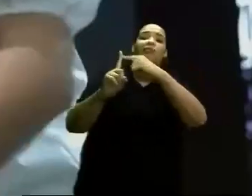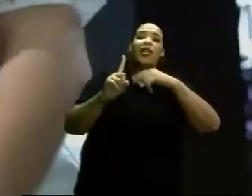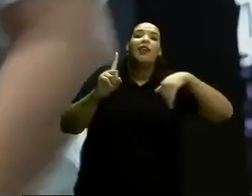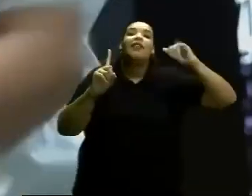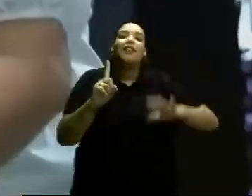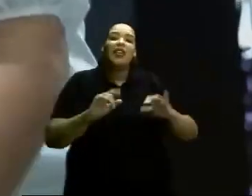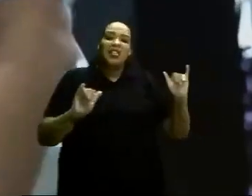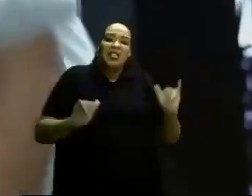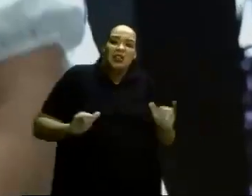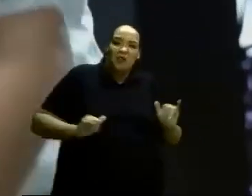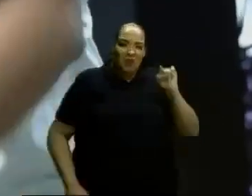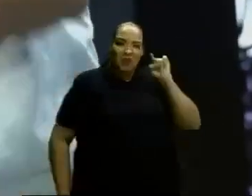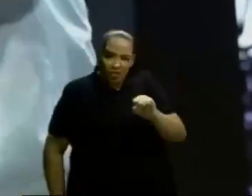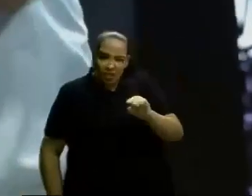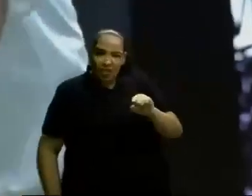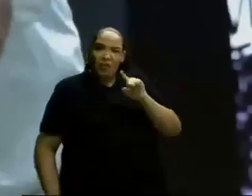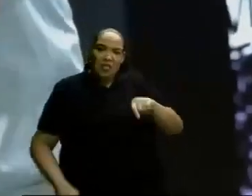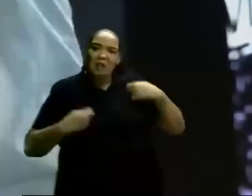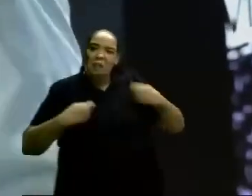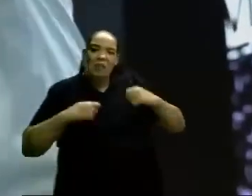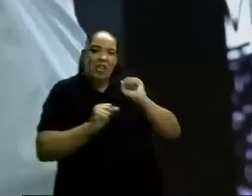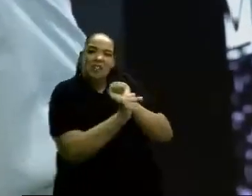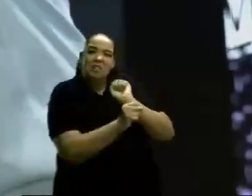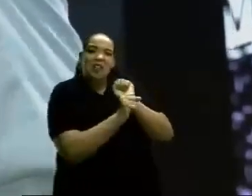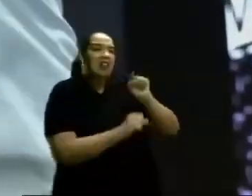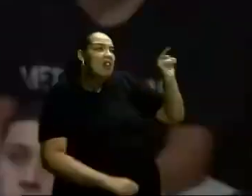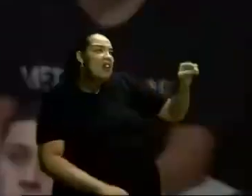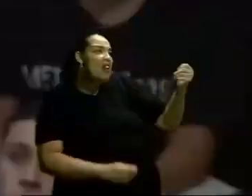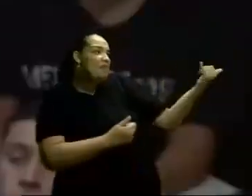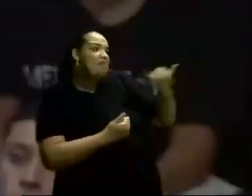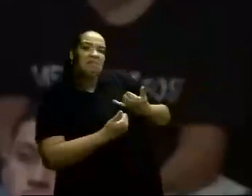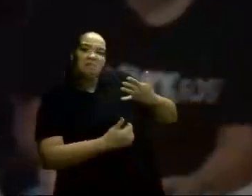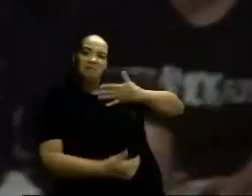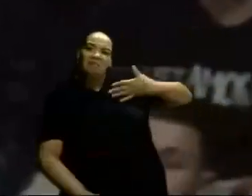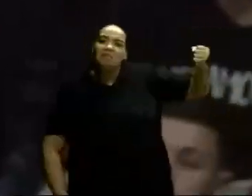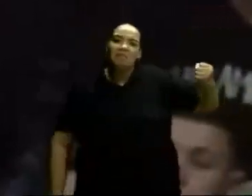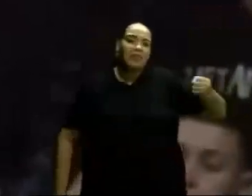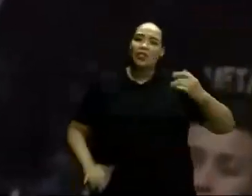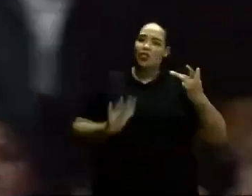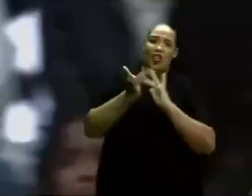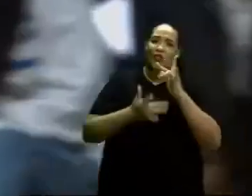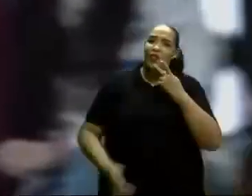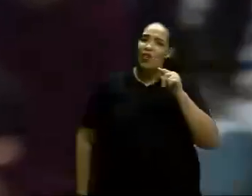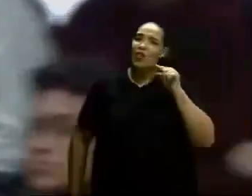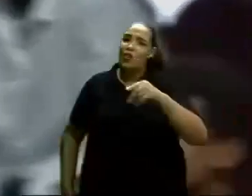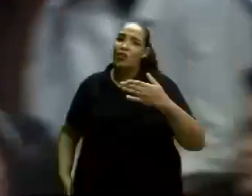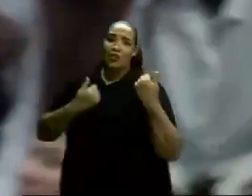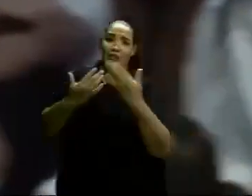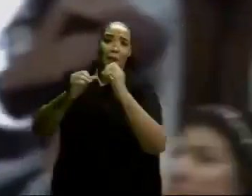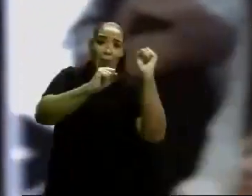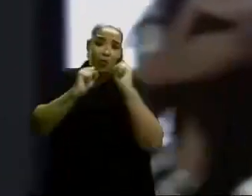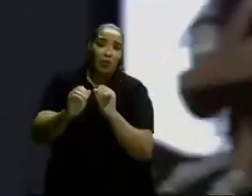dentro do ciclo? É você? Então por que você espera que quem não está nele te tire de lá? O Senhor está dizendo: quando eu te dei poder sobre